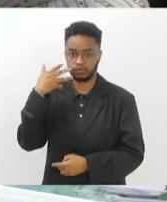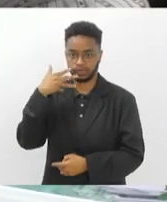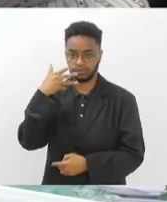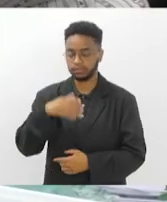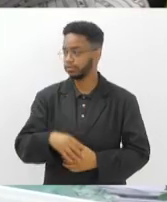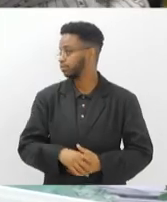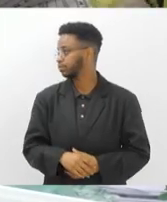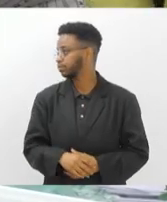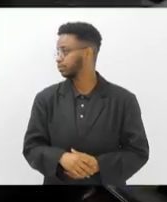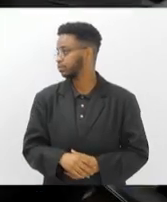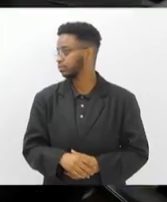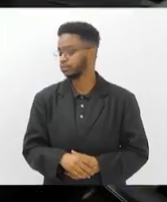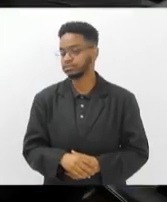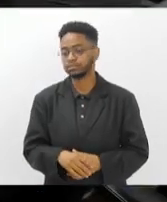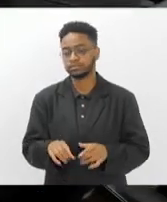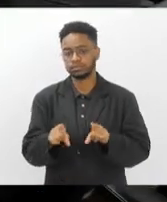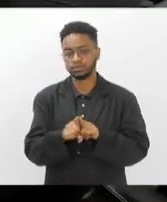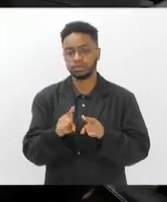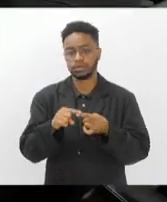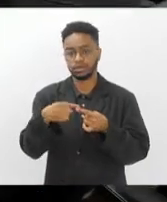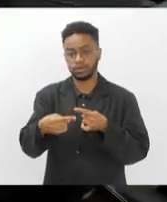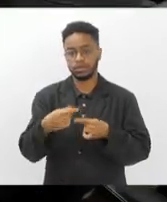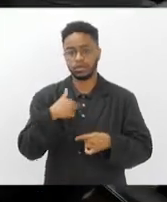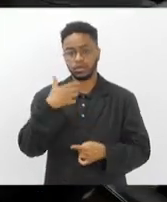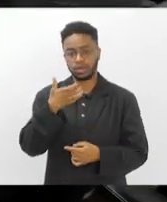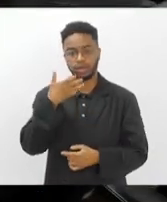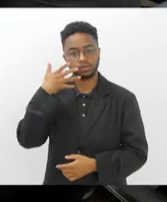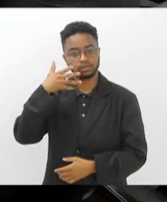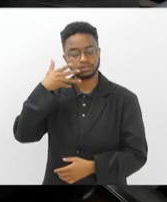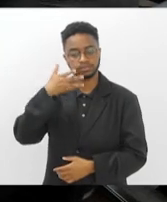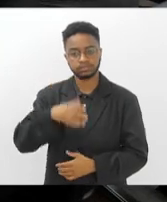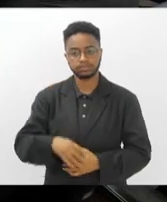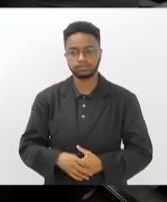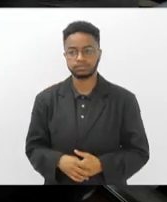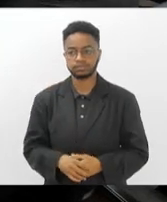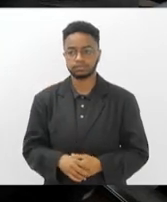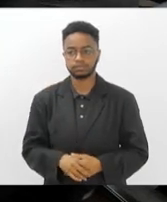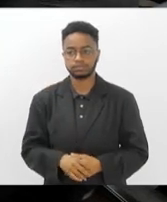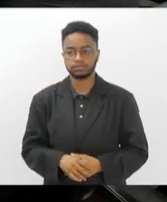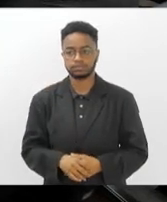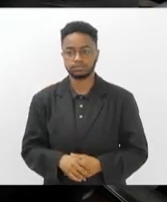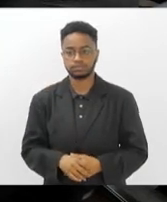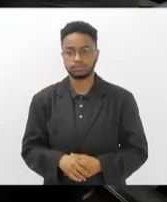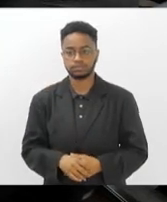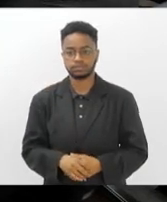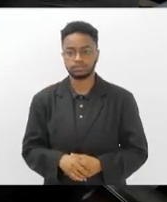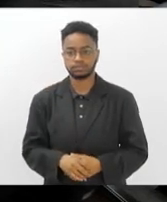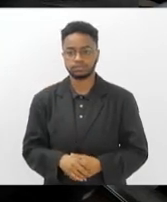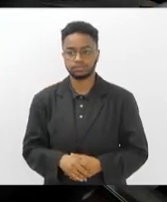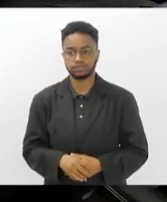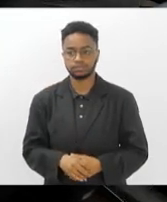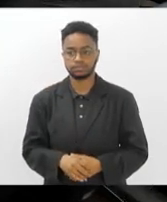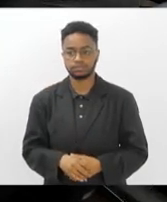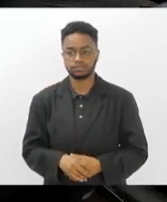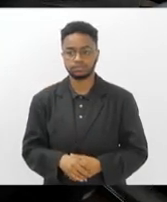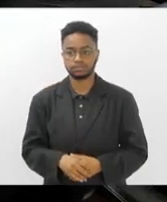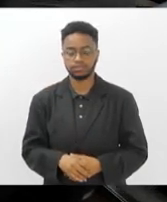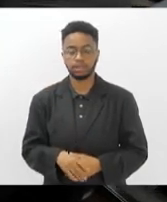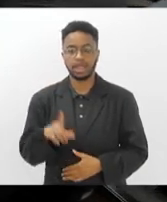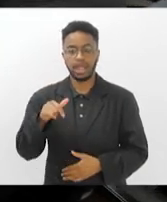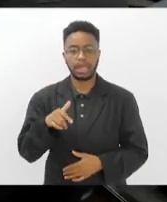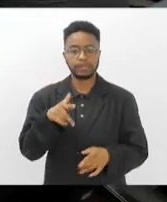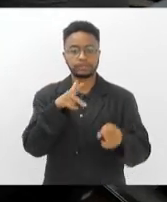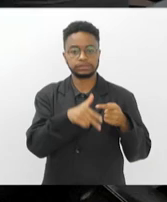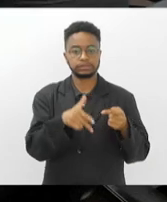Depois também queria fazer uso da palavra. Eu queria só apartear o MIG. Por favor, deputado. O senhor acabou de... É o aparte do aparte do